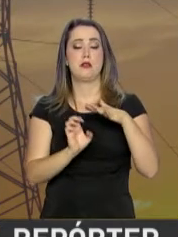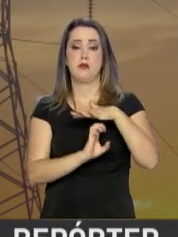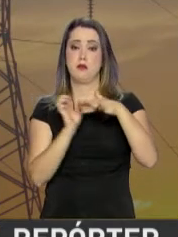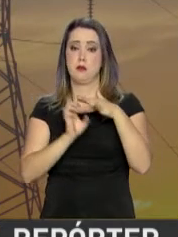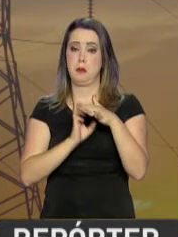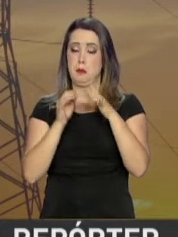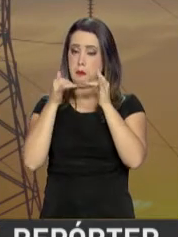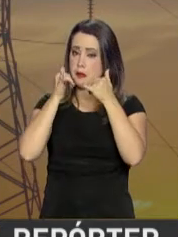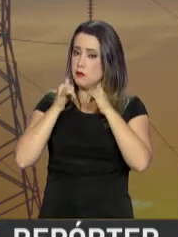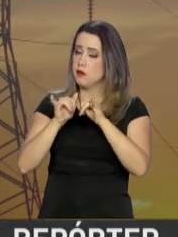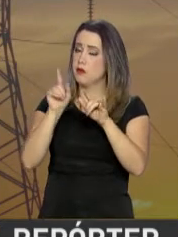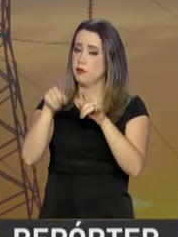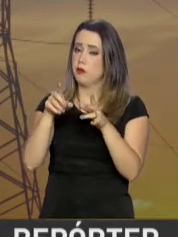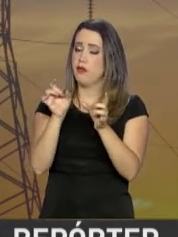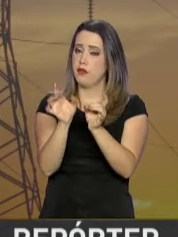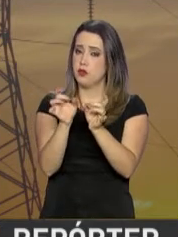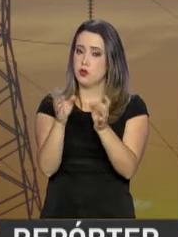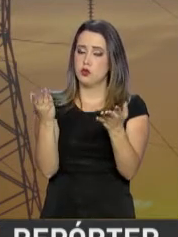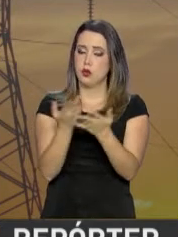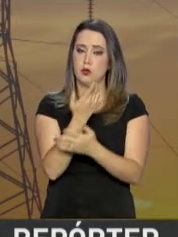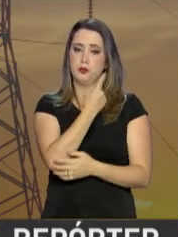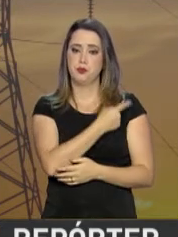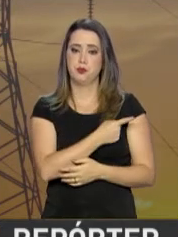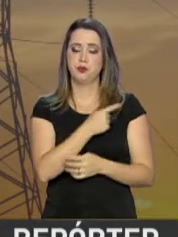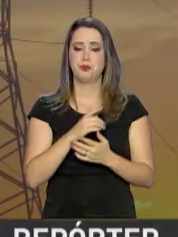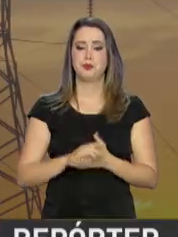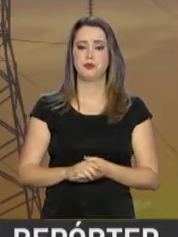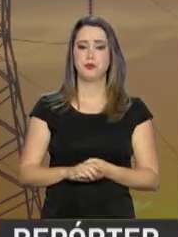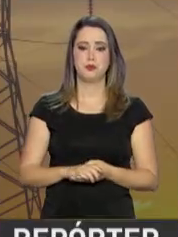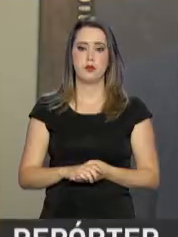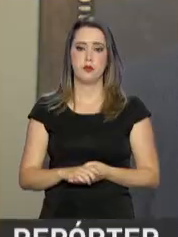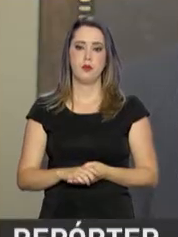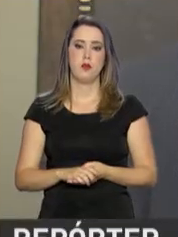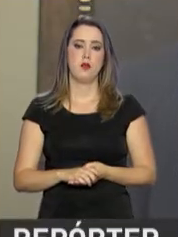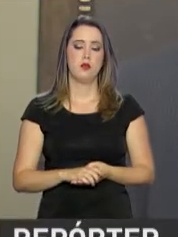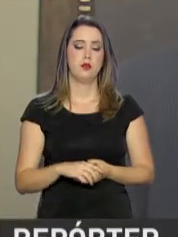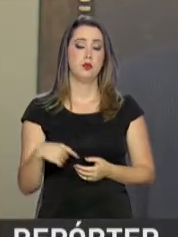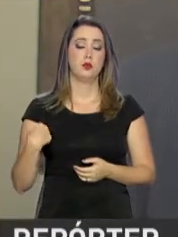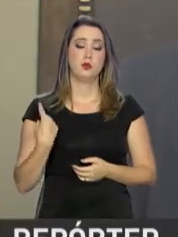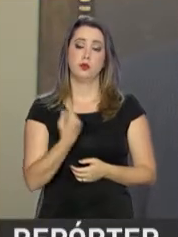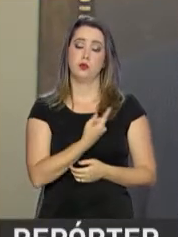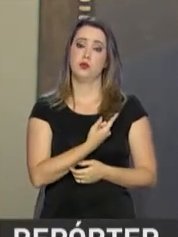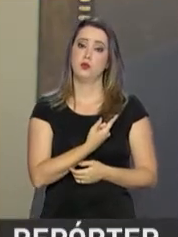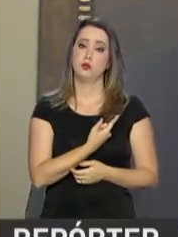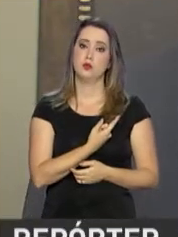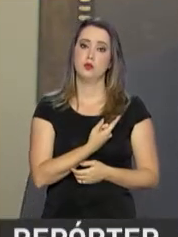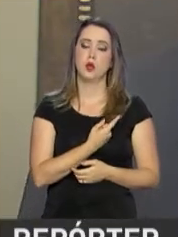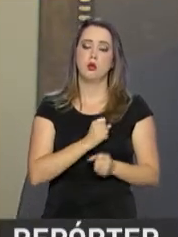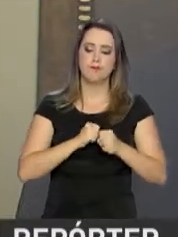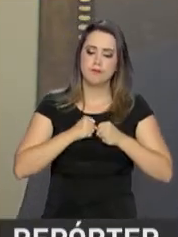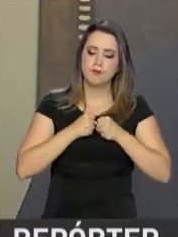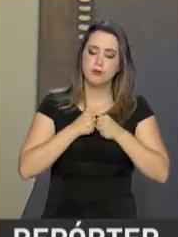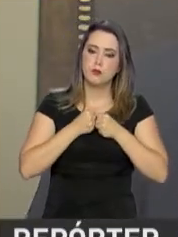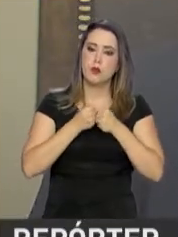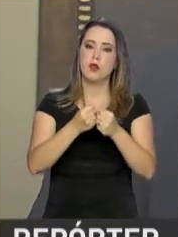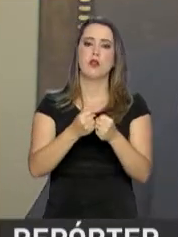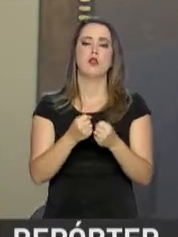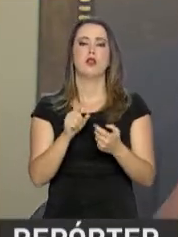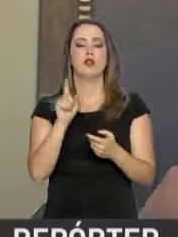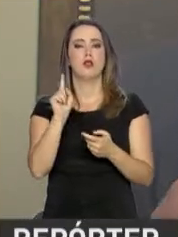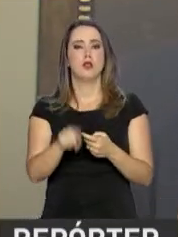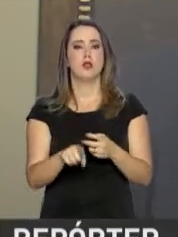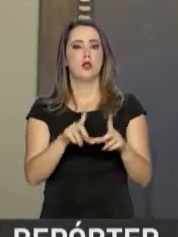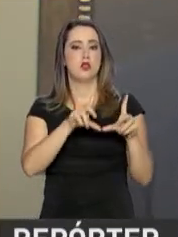Energética do Piauí e Centrais Elétricas de Rondônia. Todos nós estamos muito empenhados, não só